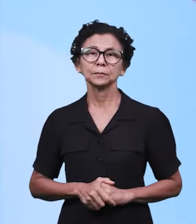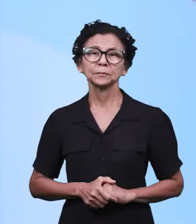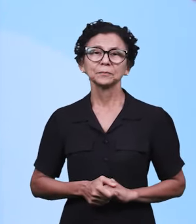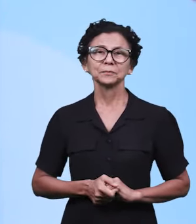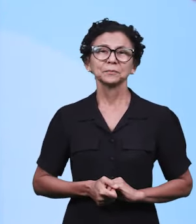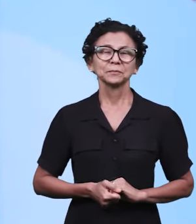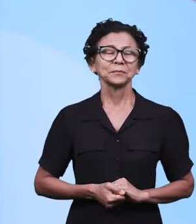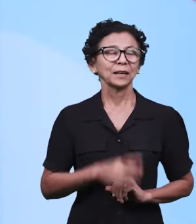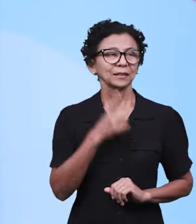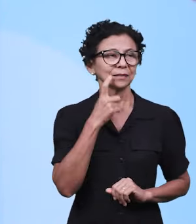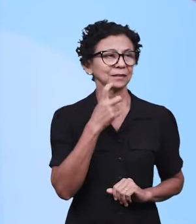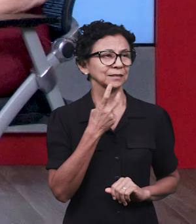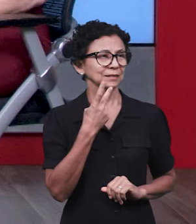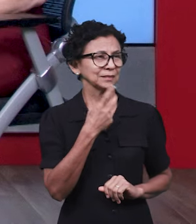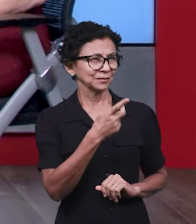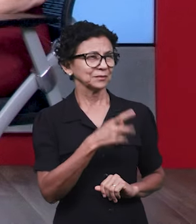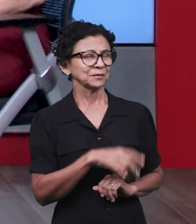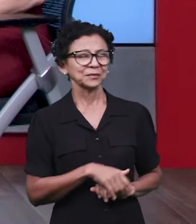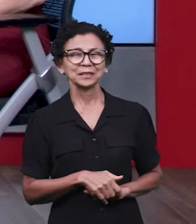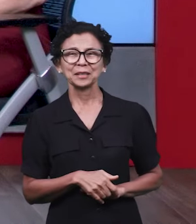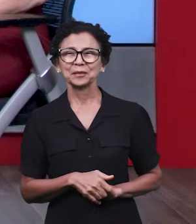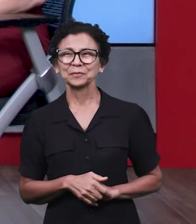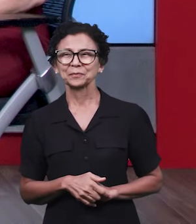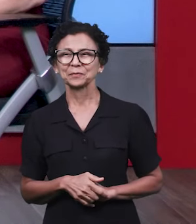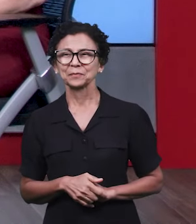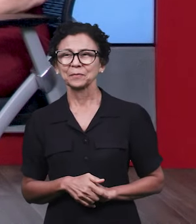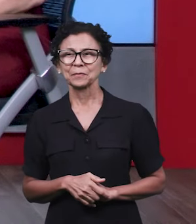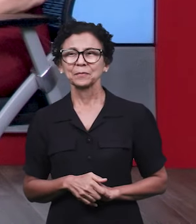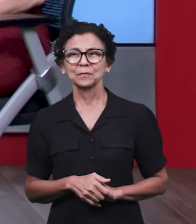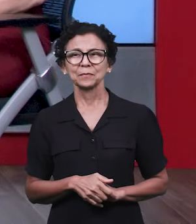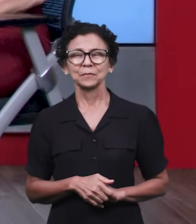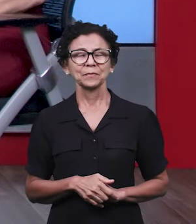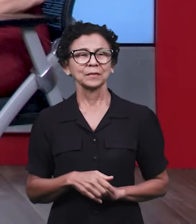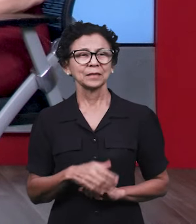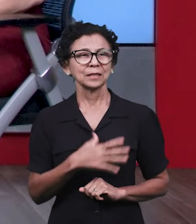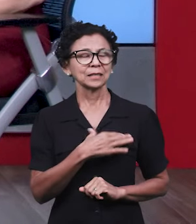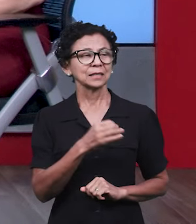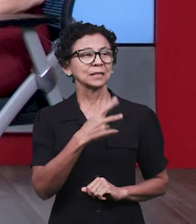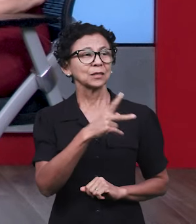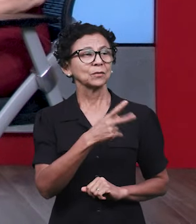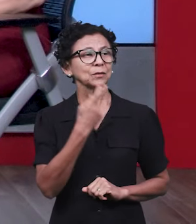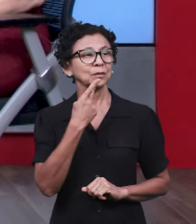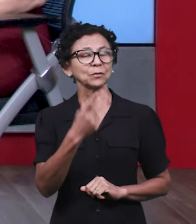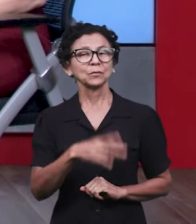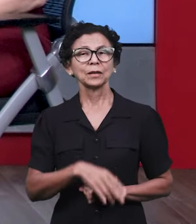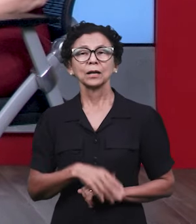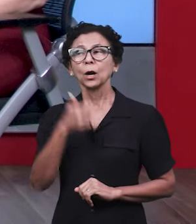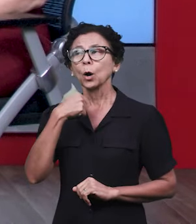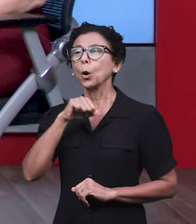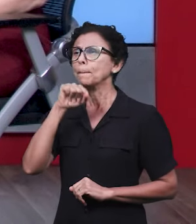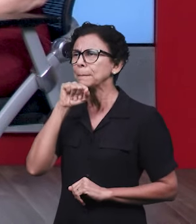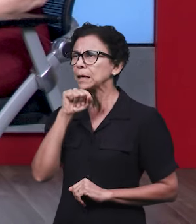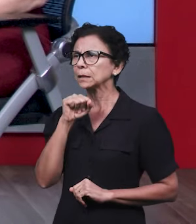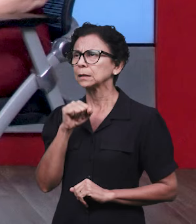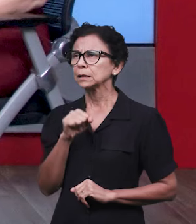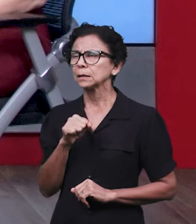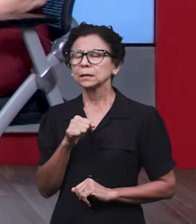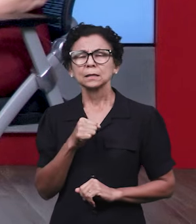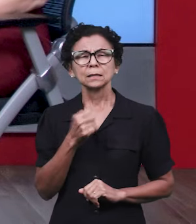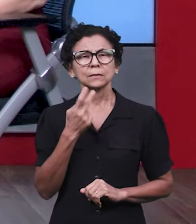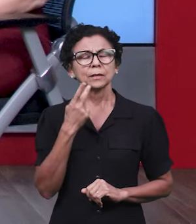filho dizer, né? Que ele falou assim: mãe, agora você vai dizer o que foi feito na minha vida. E o que foi feito na vida dele não